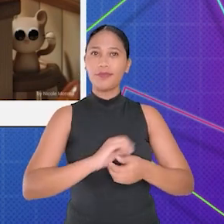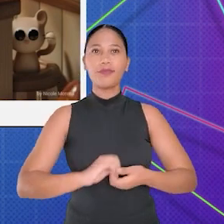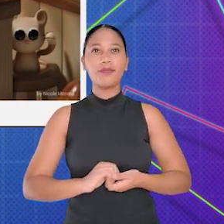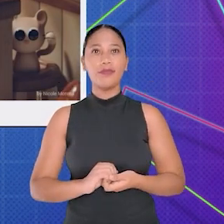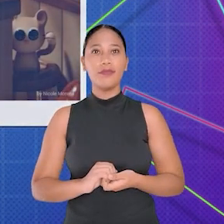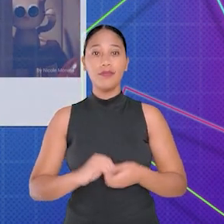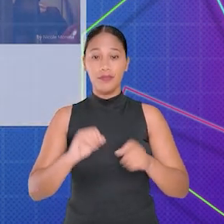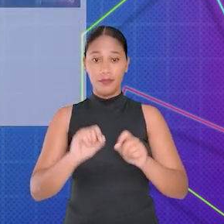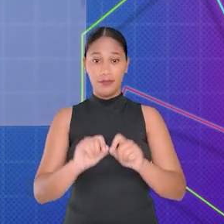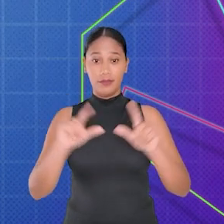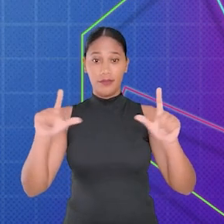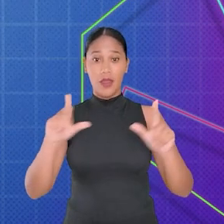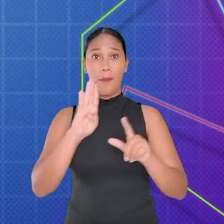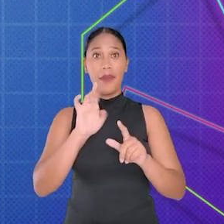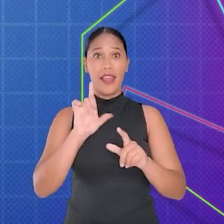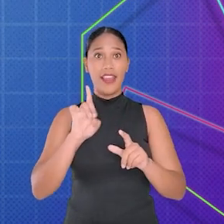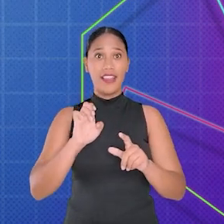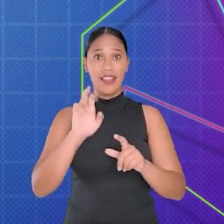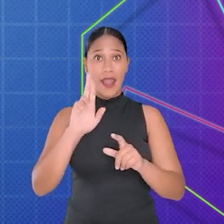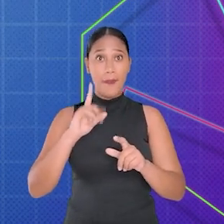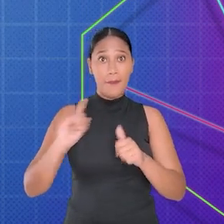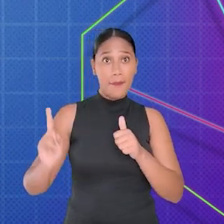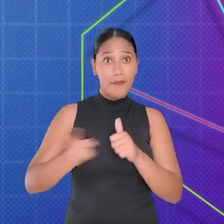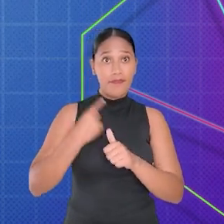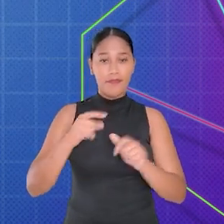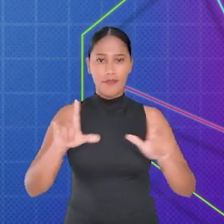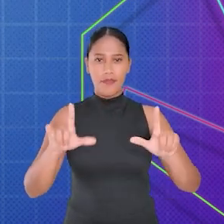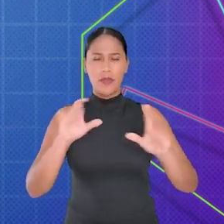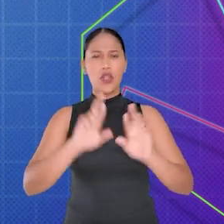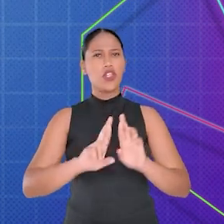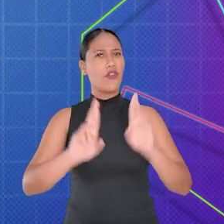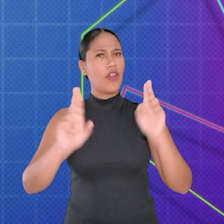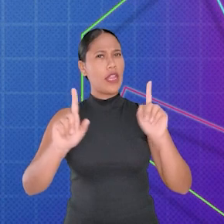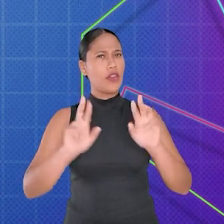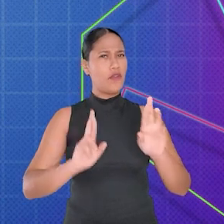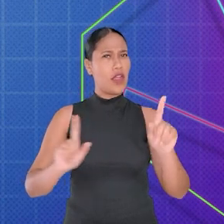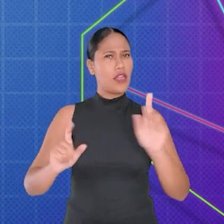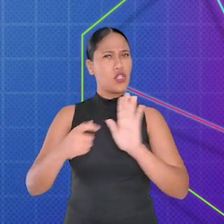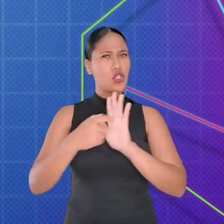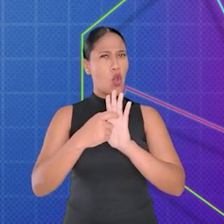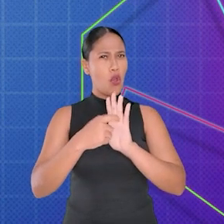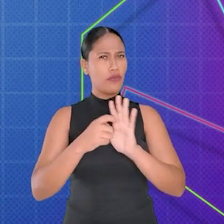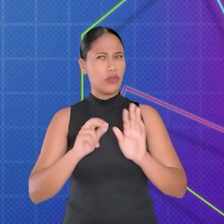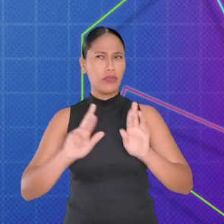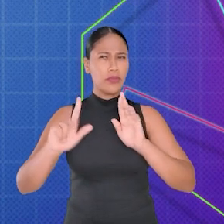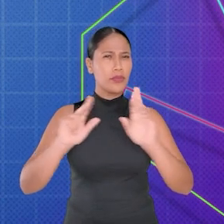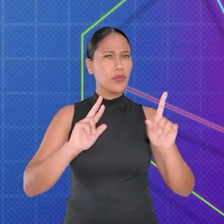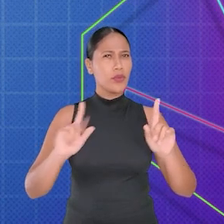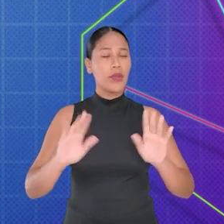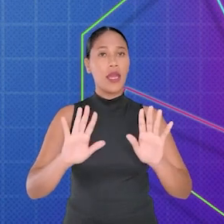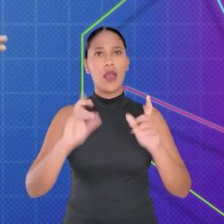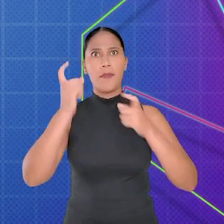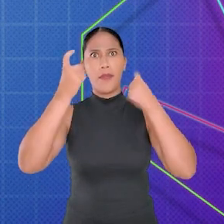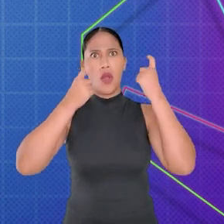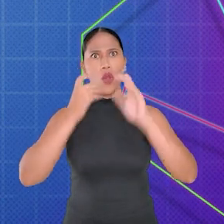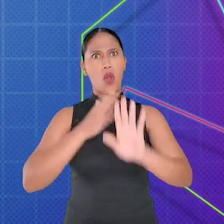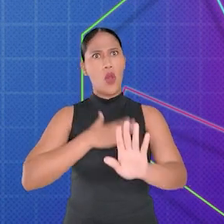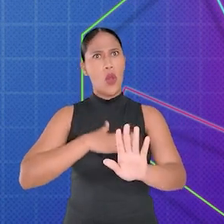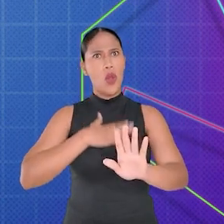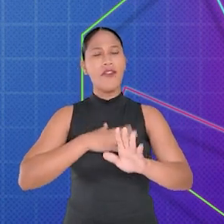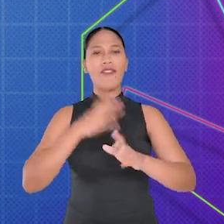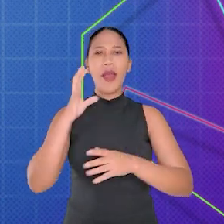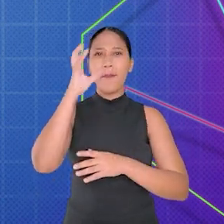instalação. Ao abrir o Blender pela primeira vez, você verá uma interface um pouco diferente de outros softwares de modelagem 3D. Não se